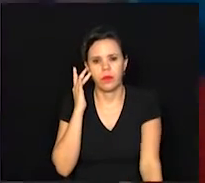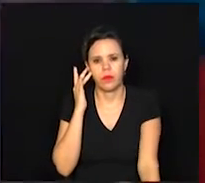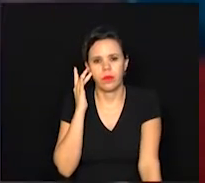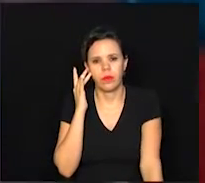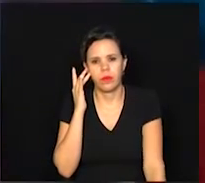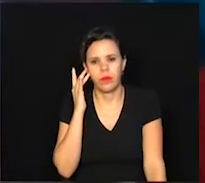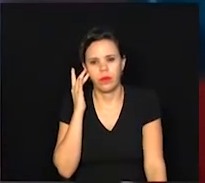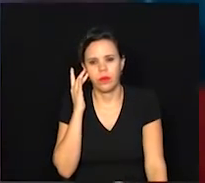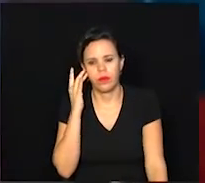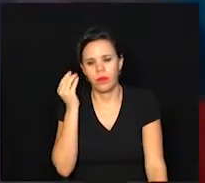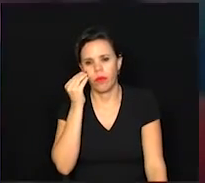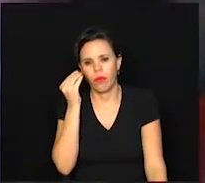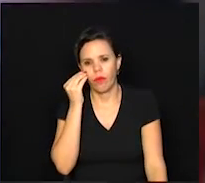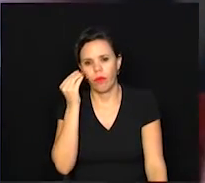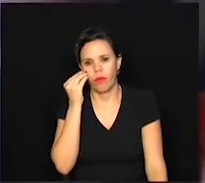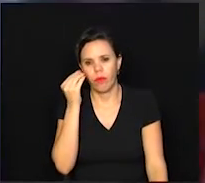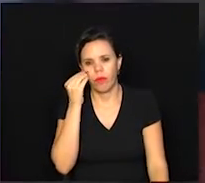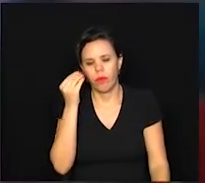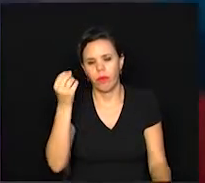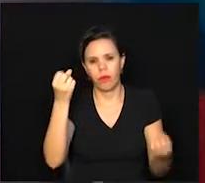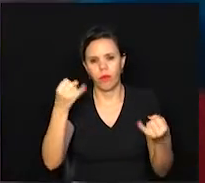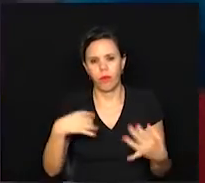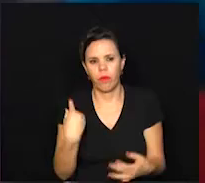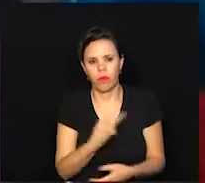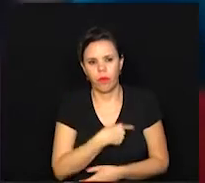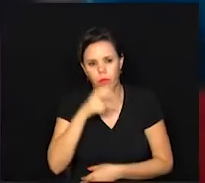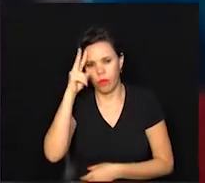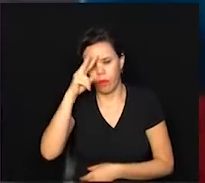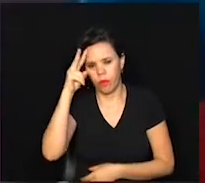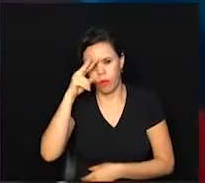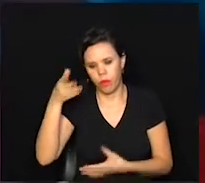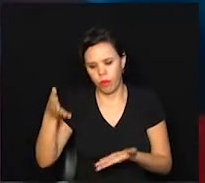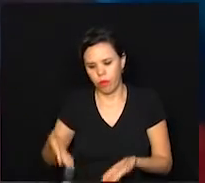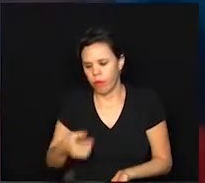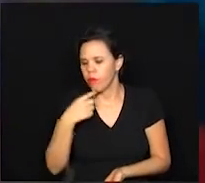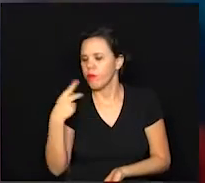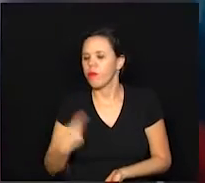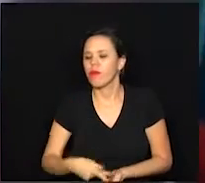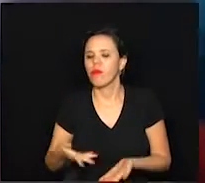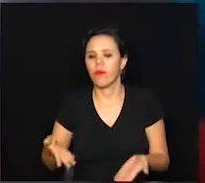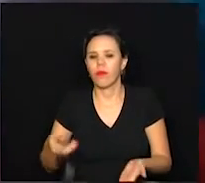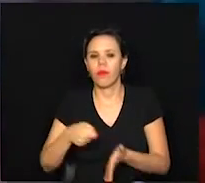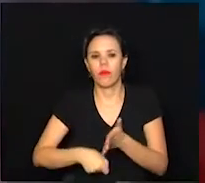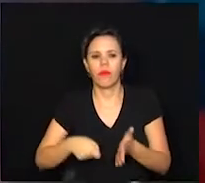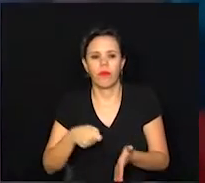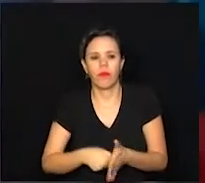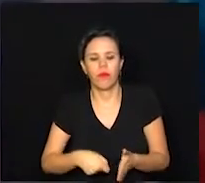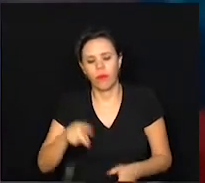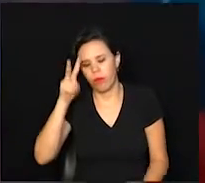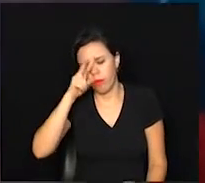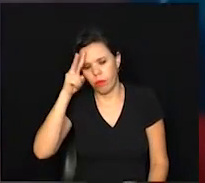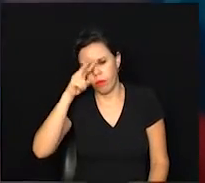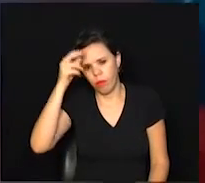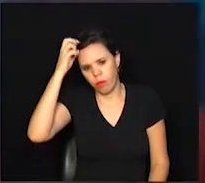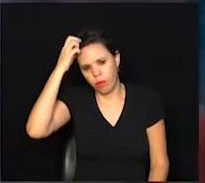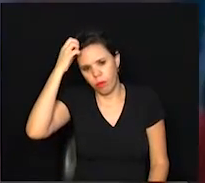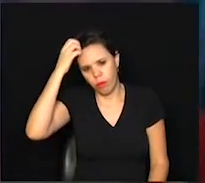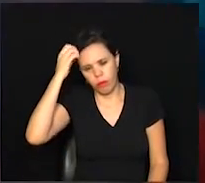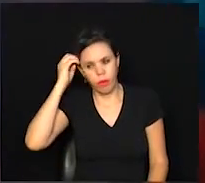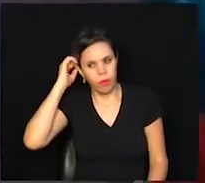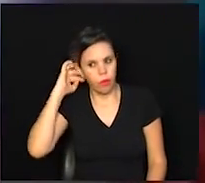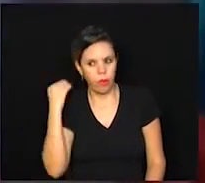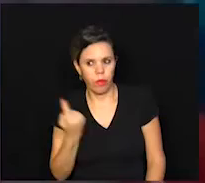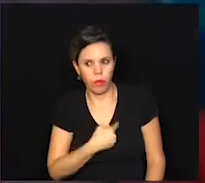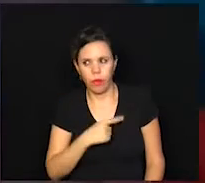pouco uma tentativa de situar a nossa história aqui em Campinas nessa luta, lembrar que nós construímos,